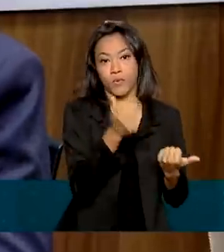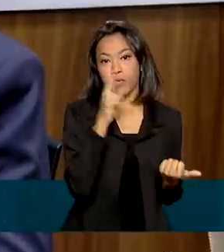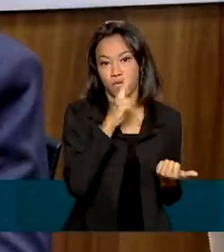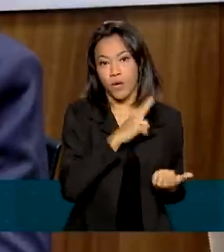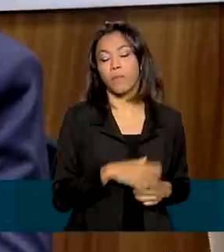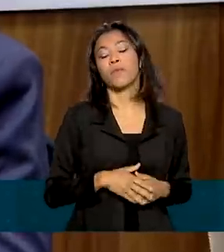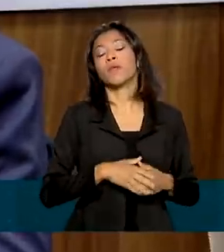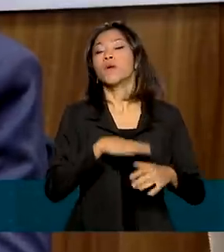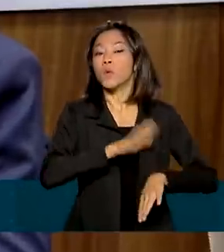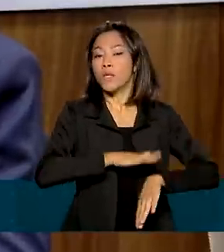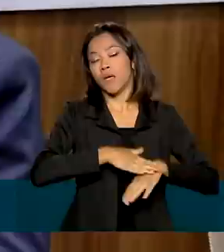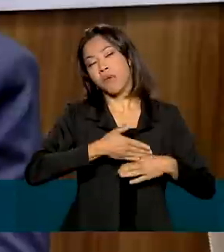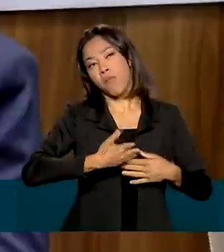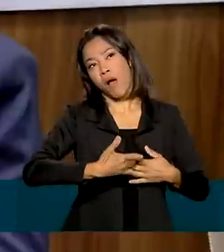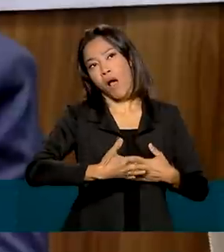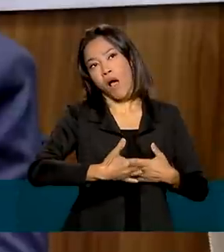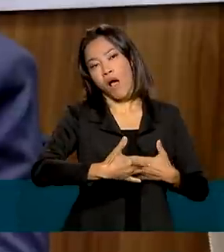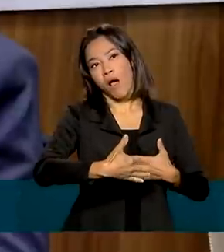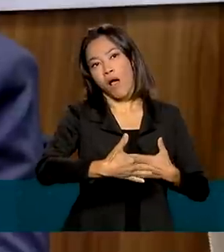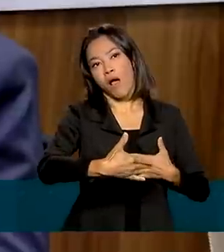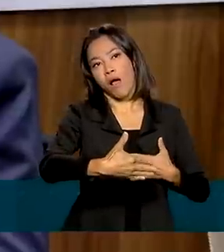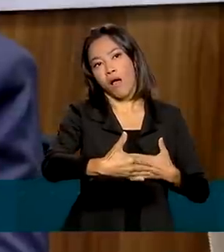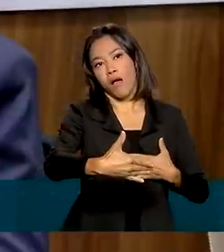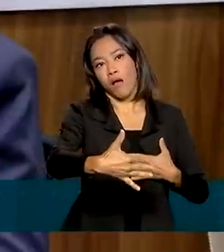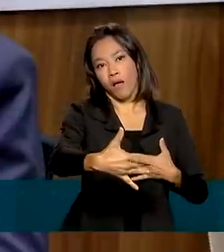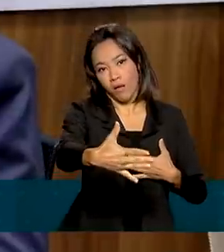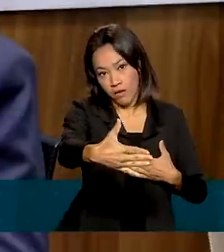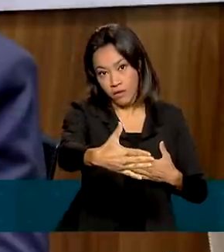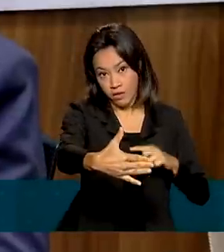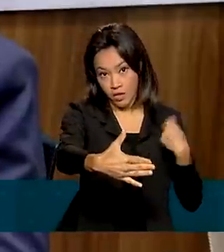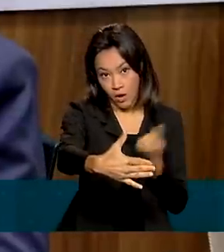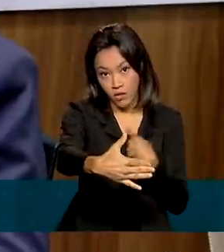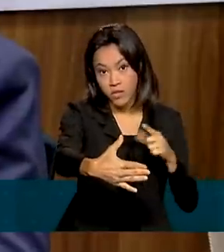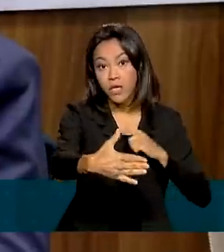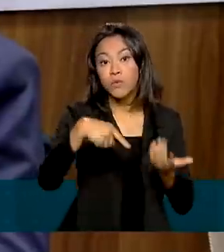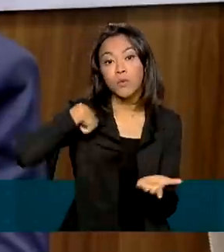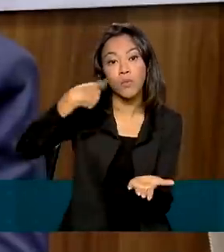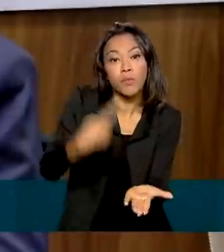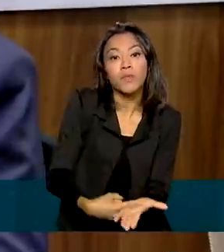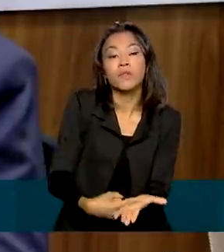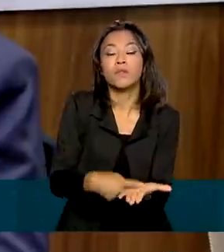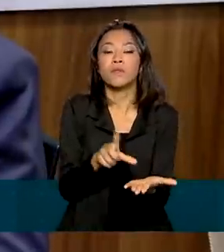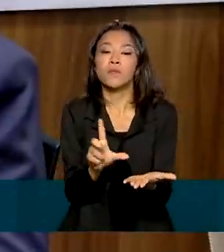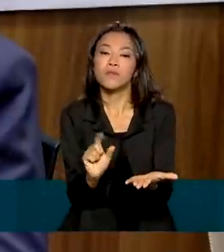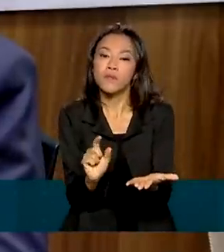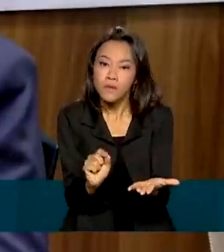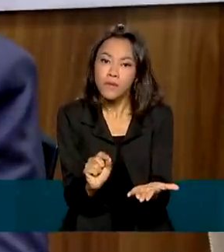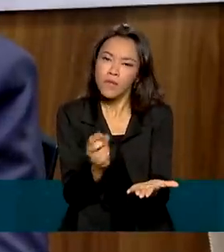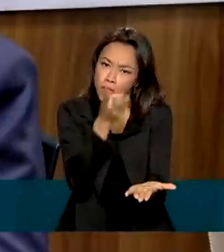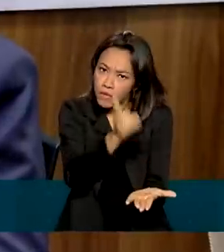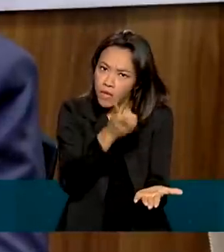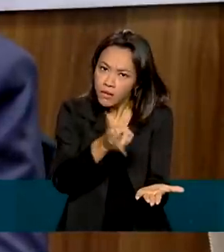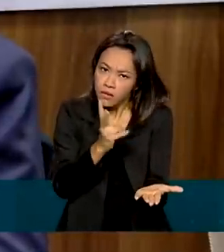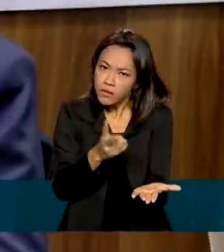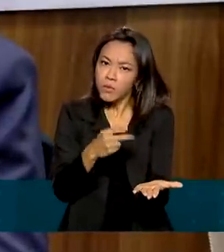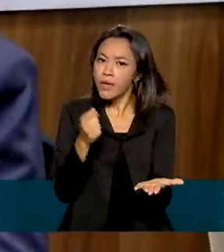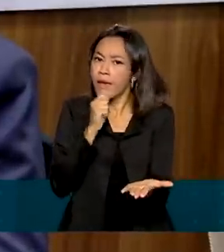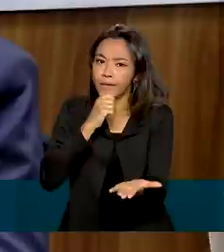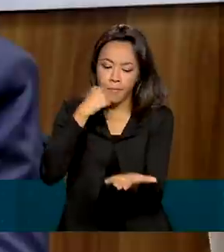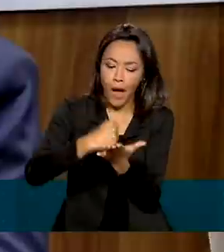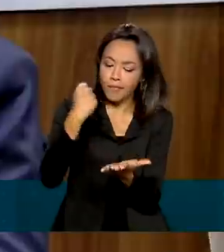tempo passando nós passamos e temos o dever de colaborar na reinserção mesmo na informalidade